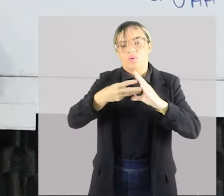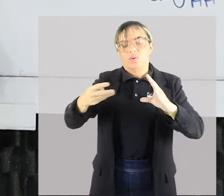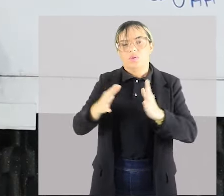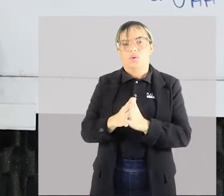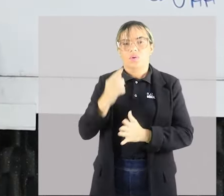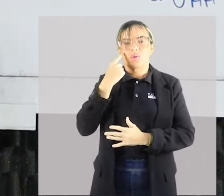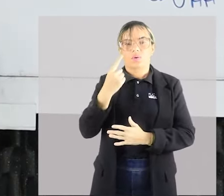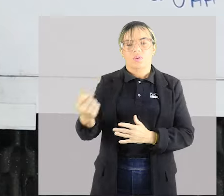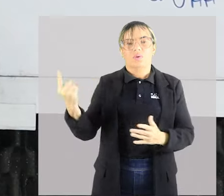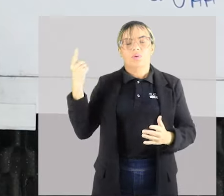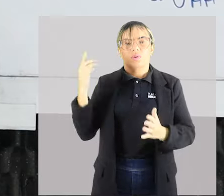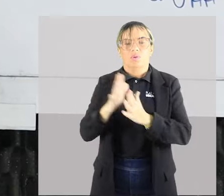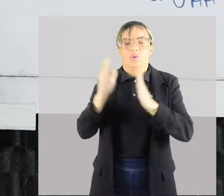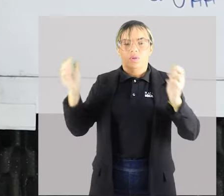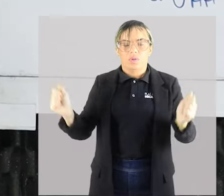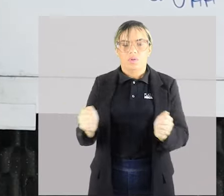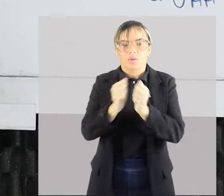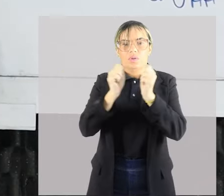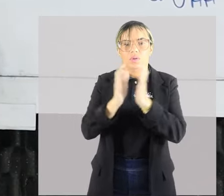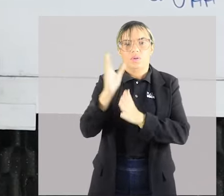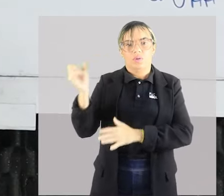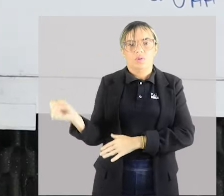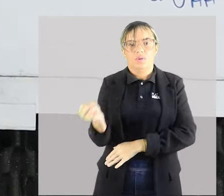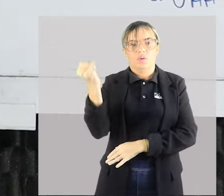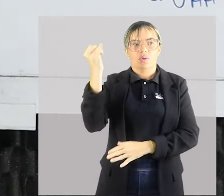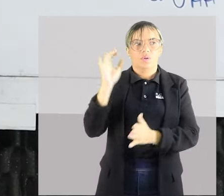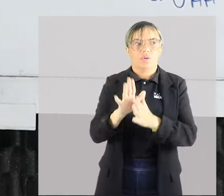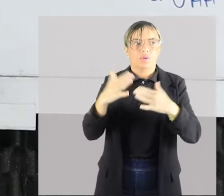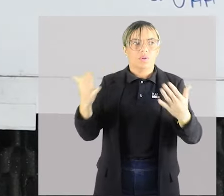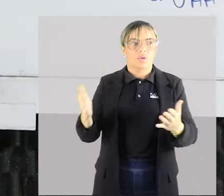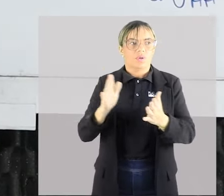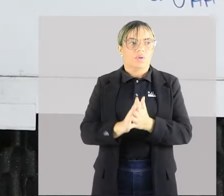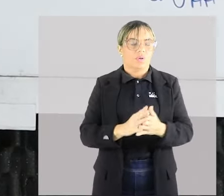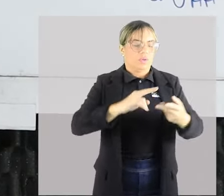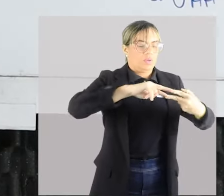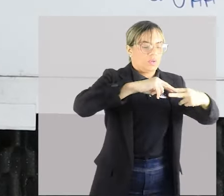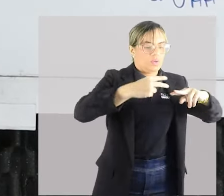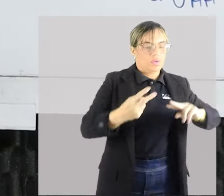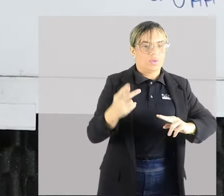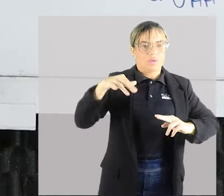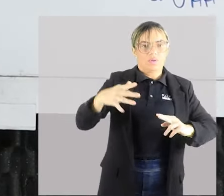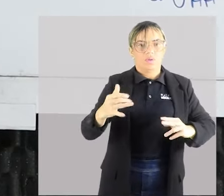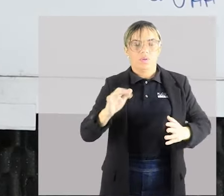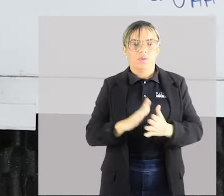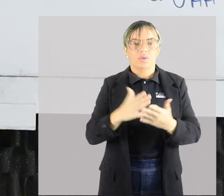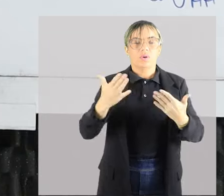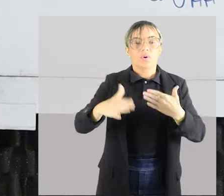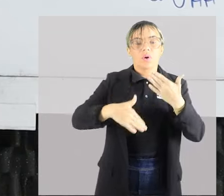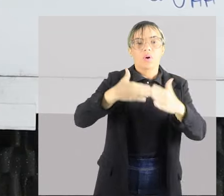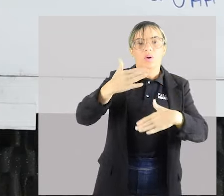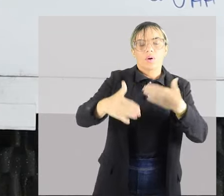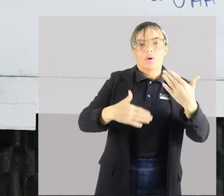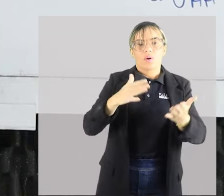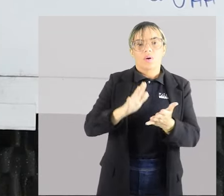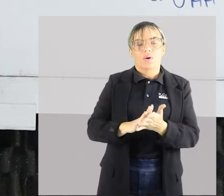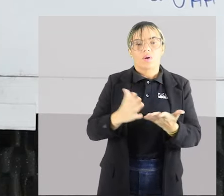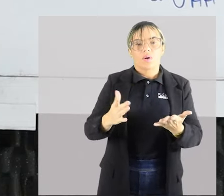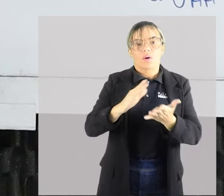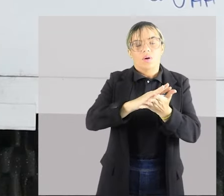observa aqui comigo porque isso é muito importante de DNA para RNA Qual é o processo